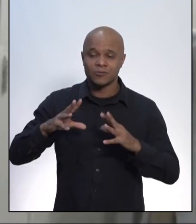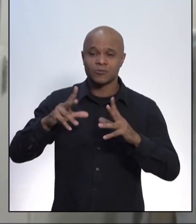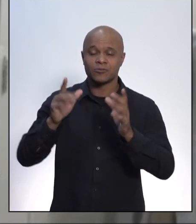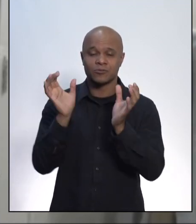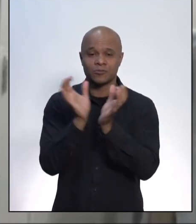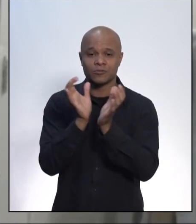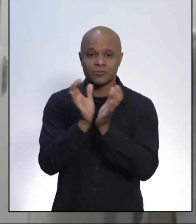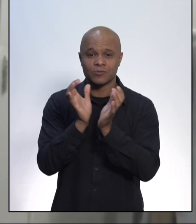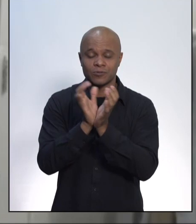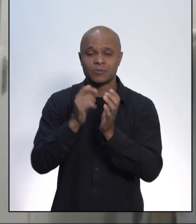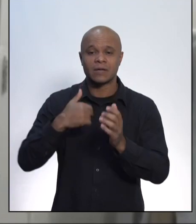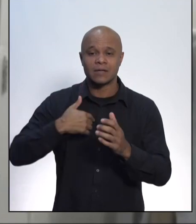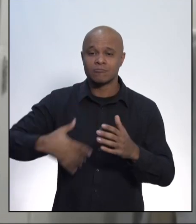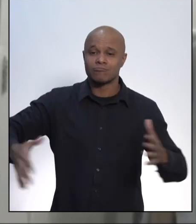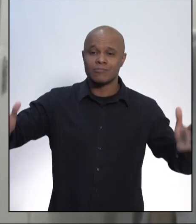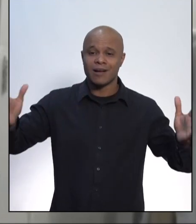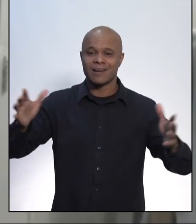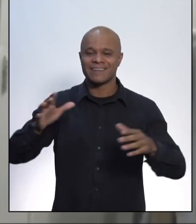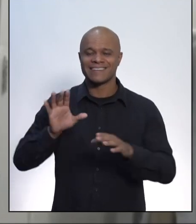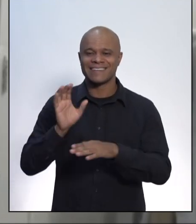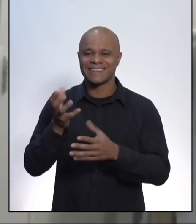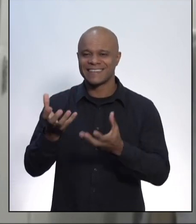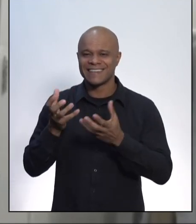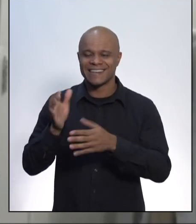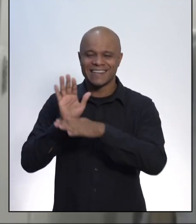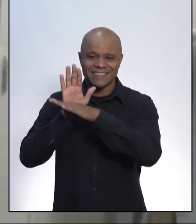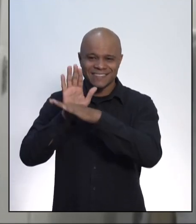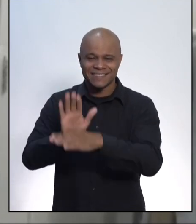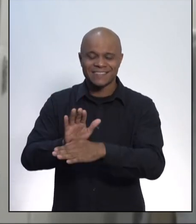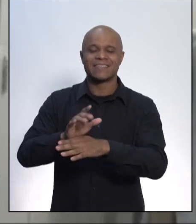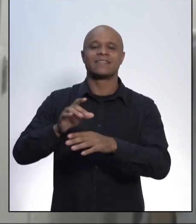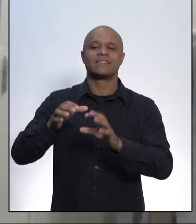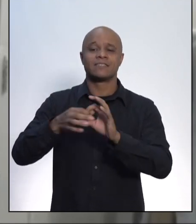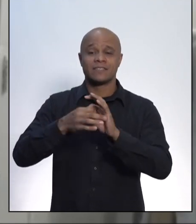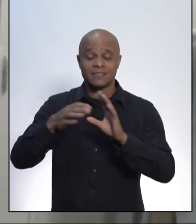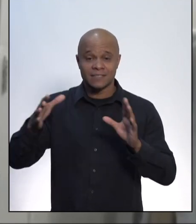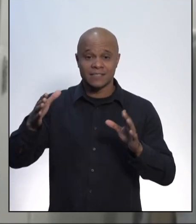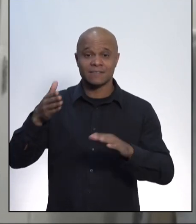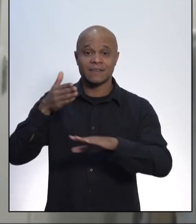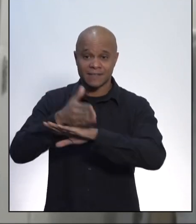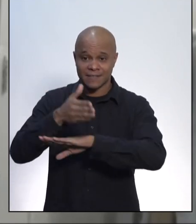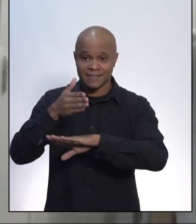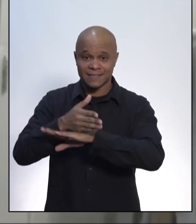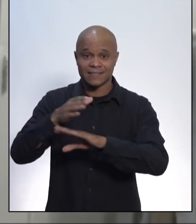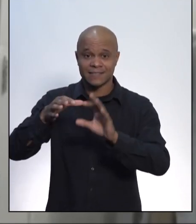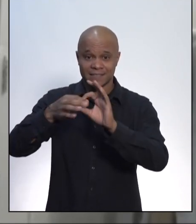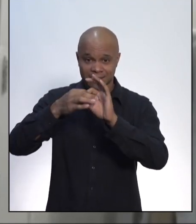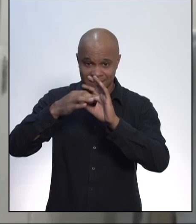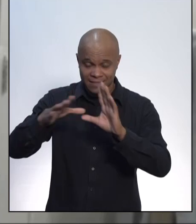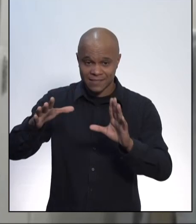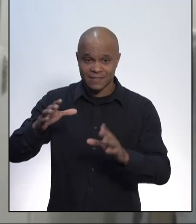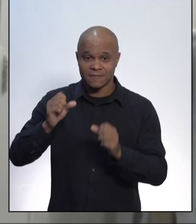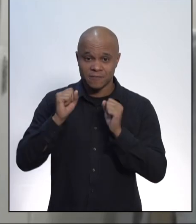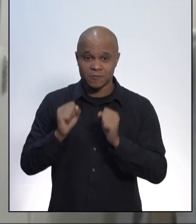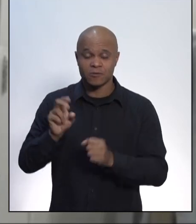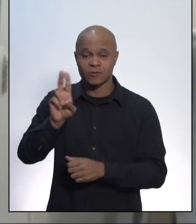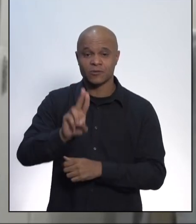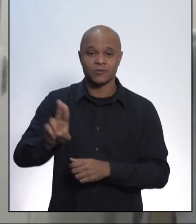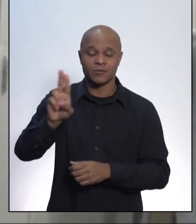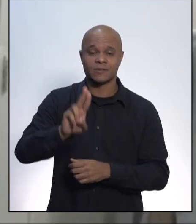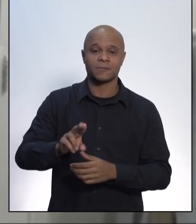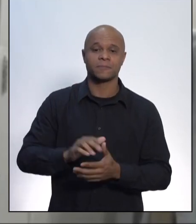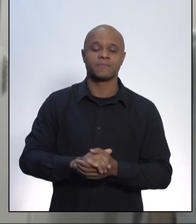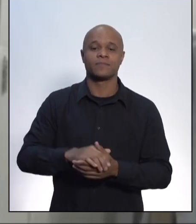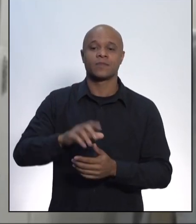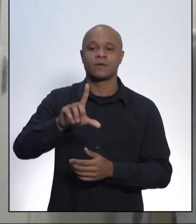do Explica aí, estamos de braços abertos, portas abertas, o acesso de vocês já estão liberados, tá? O